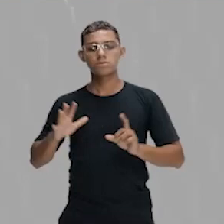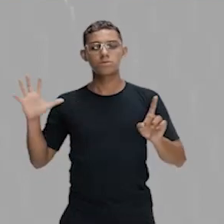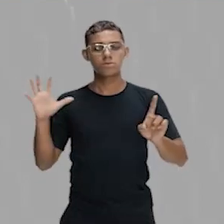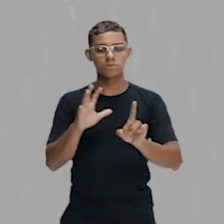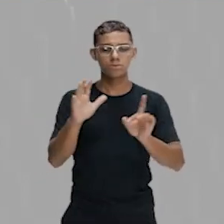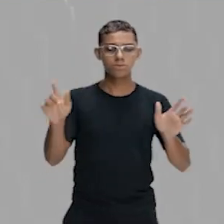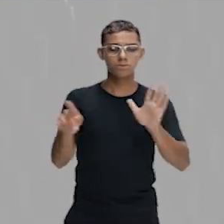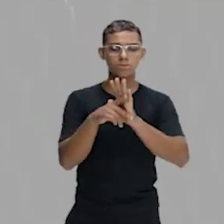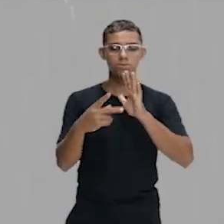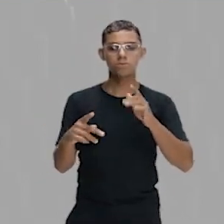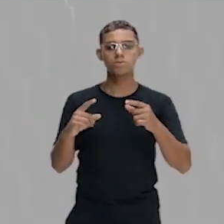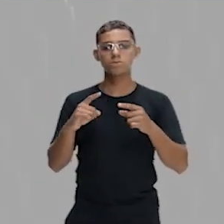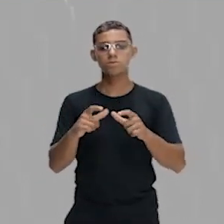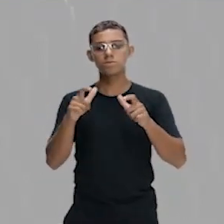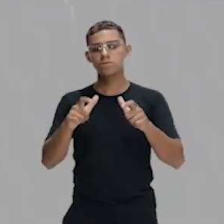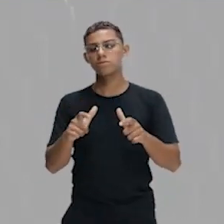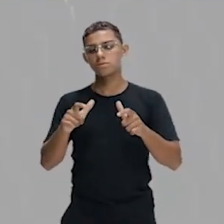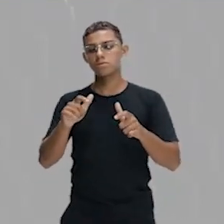influências